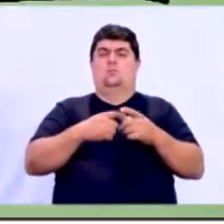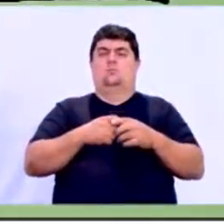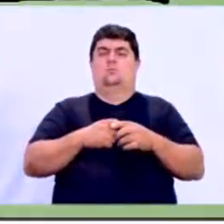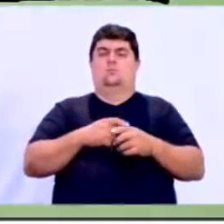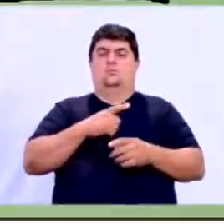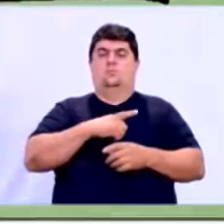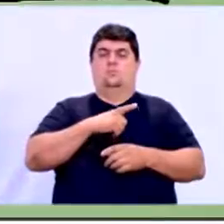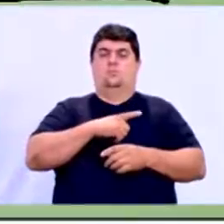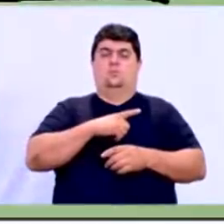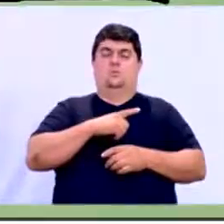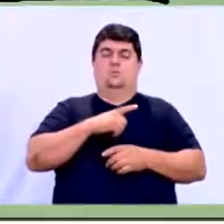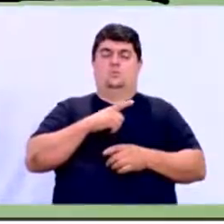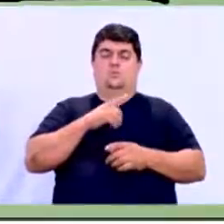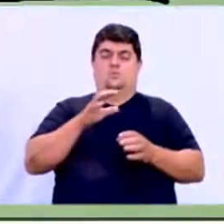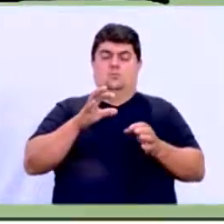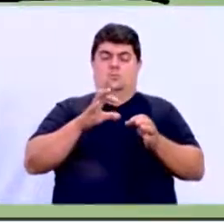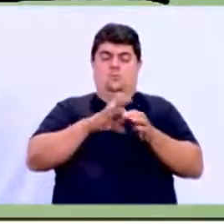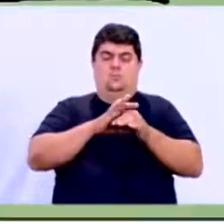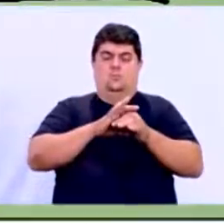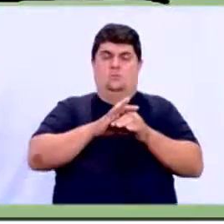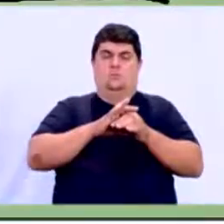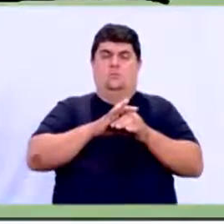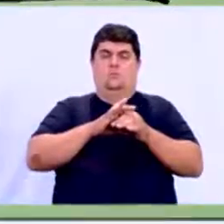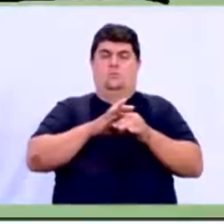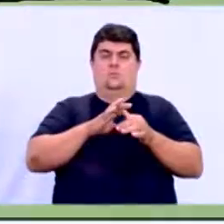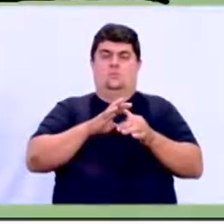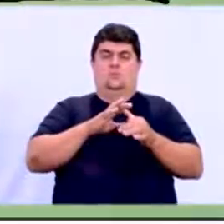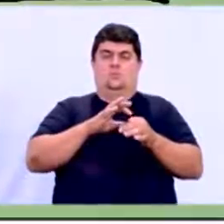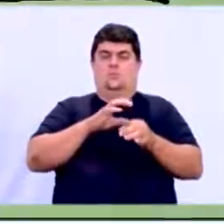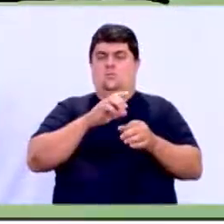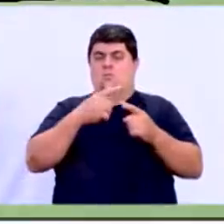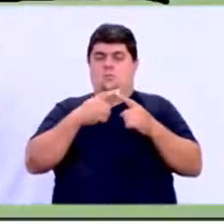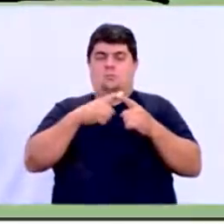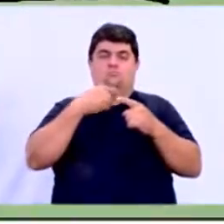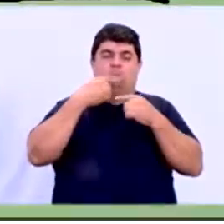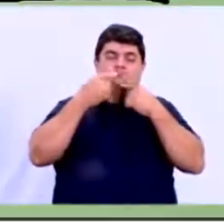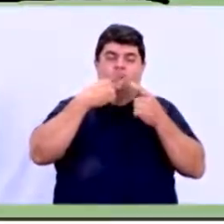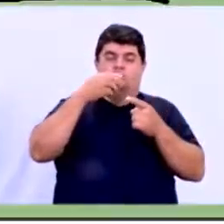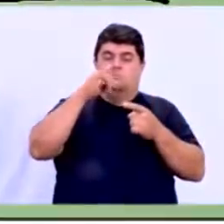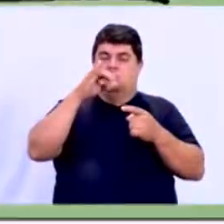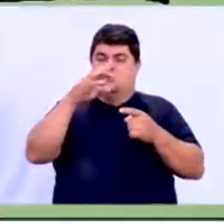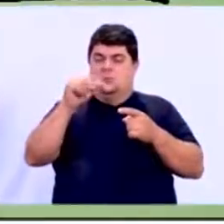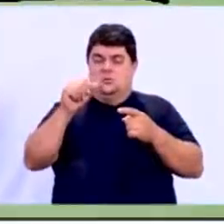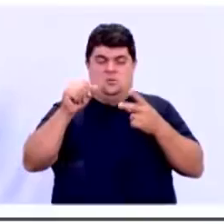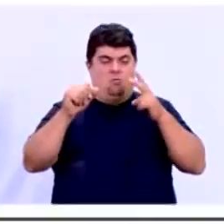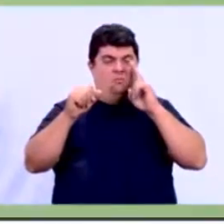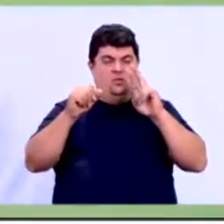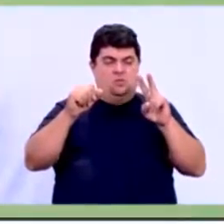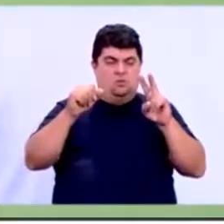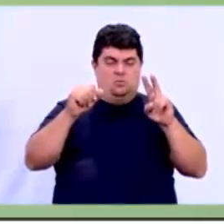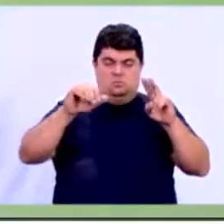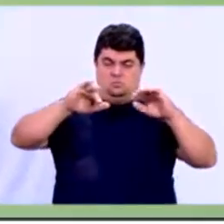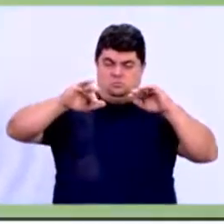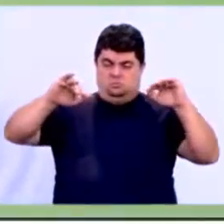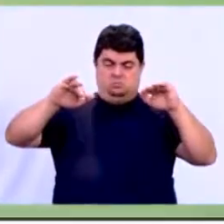devem estar relacionadas. Você não pode trabalhar com missão sem a visão e nem a missão